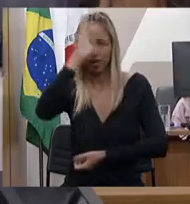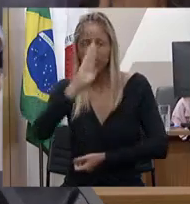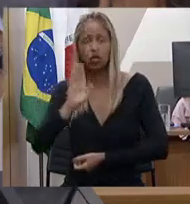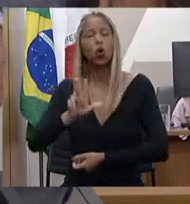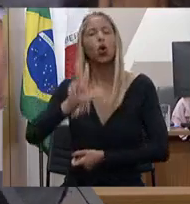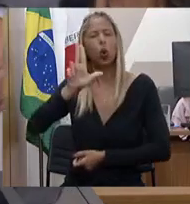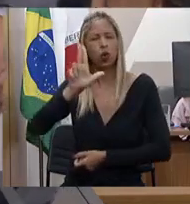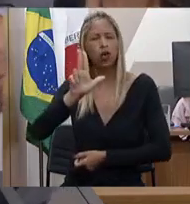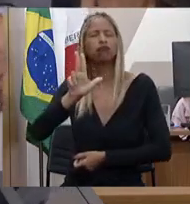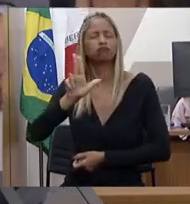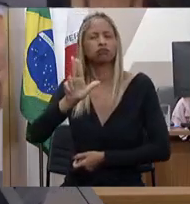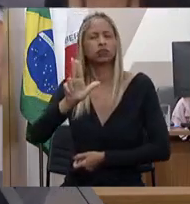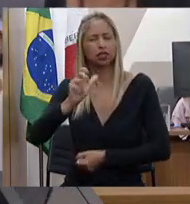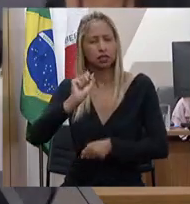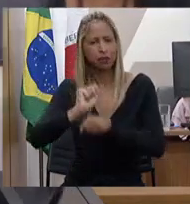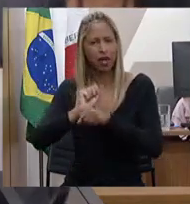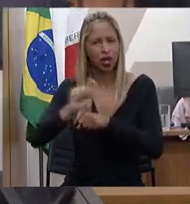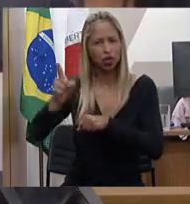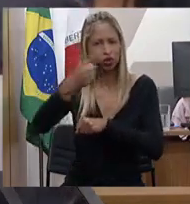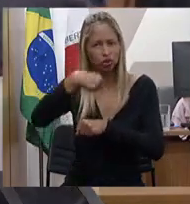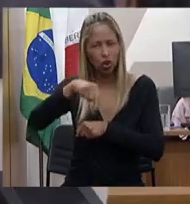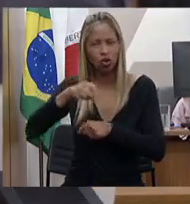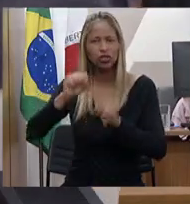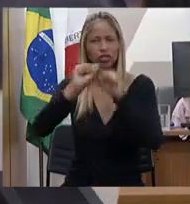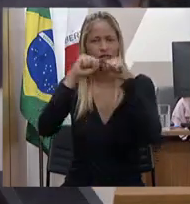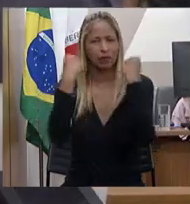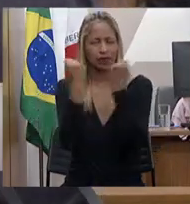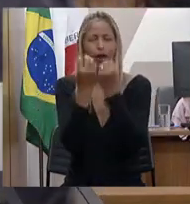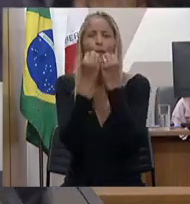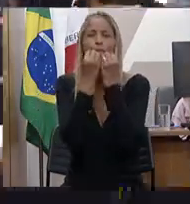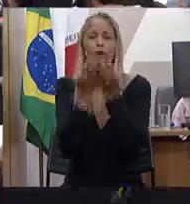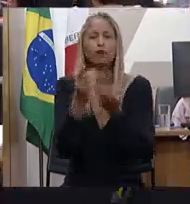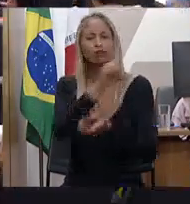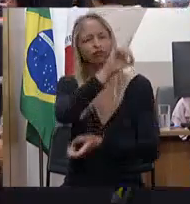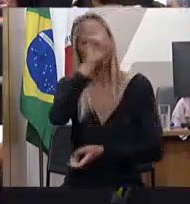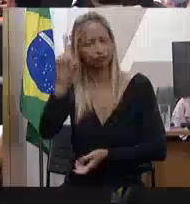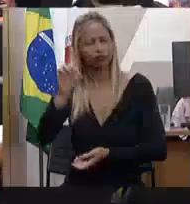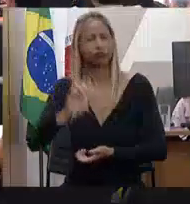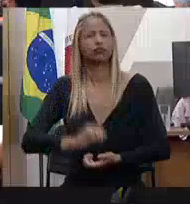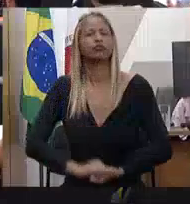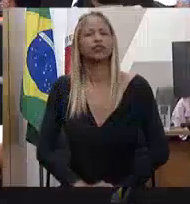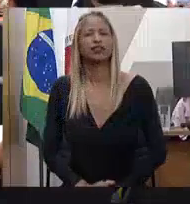Lula espera isso de todos nós um bom seminário a todos e um bom dia